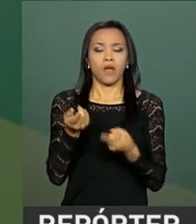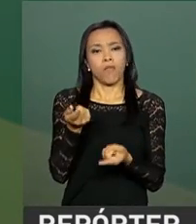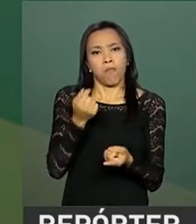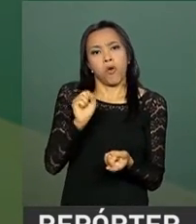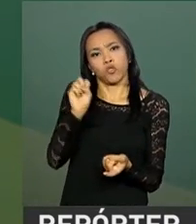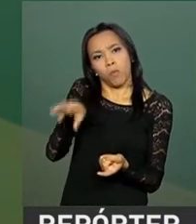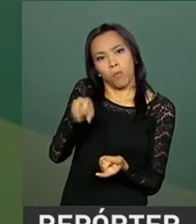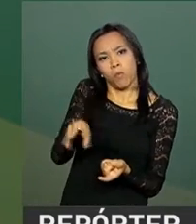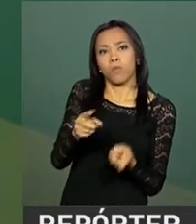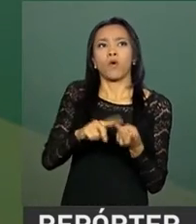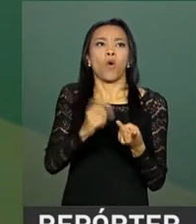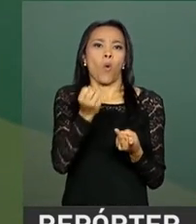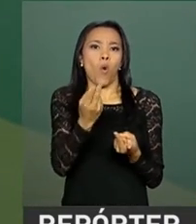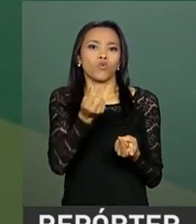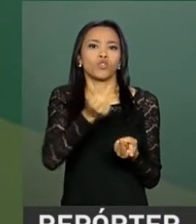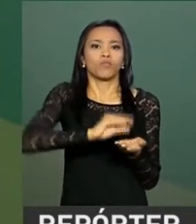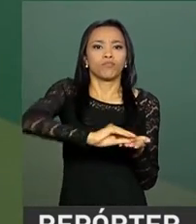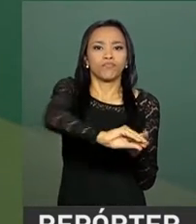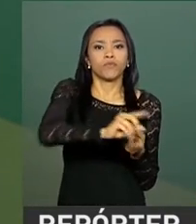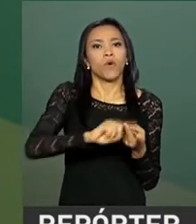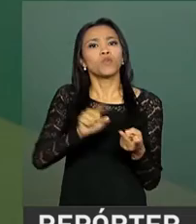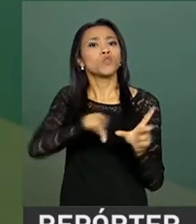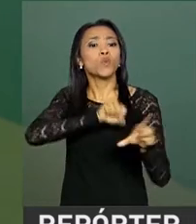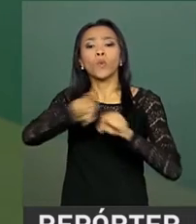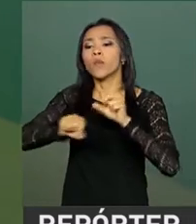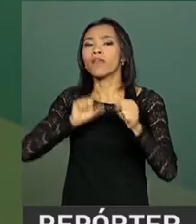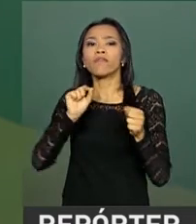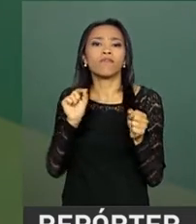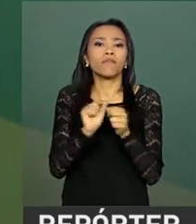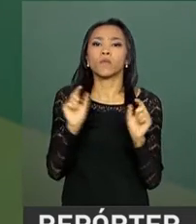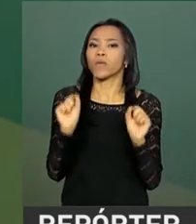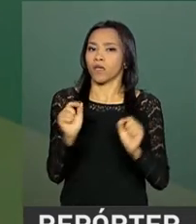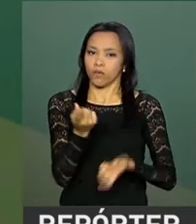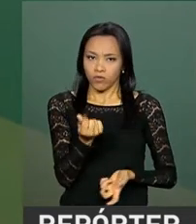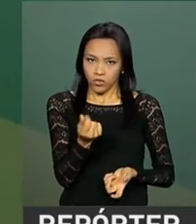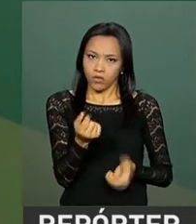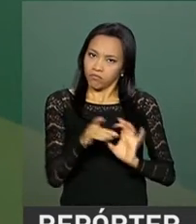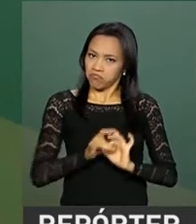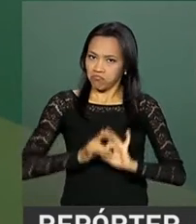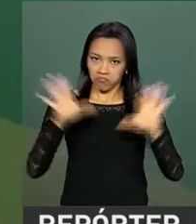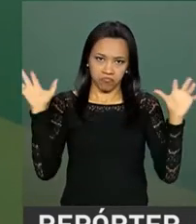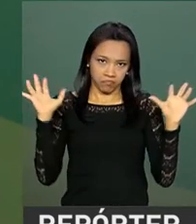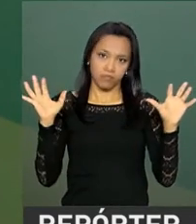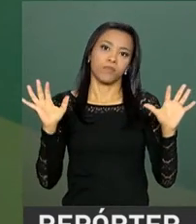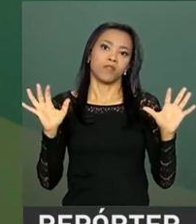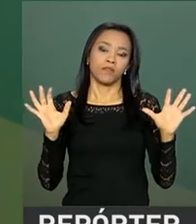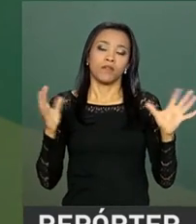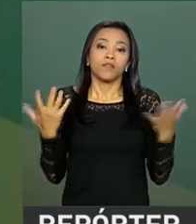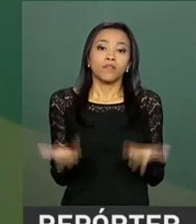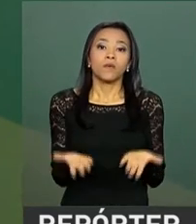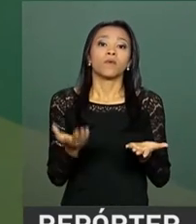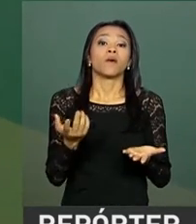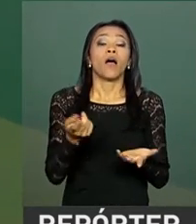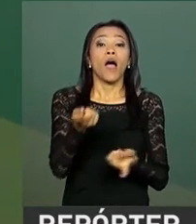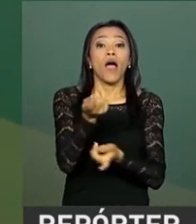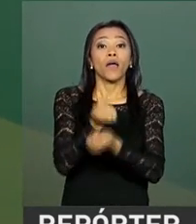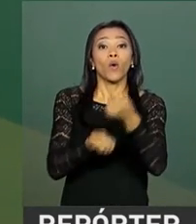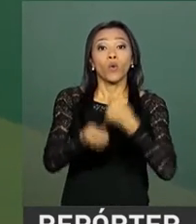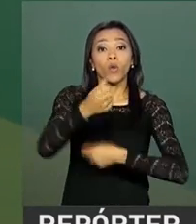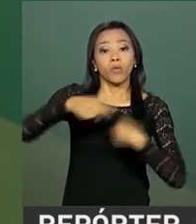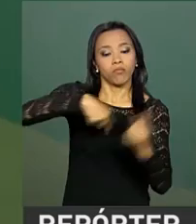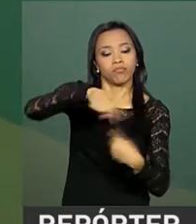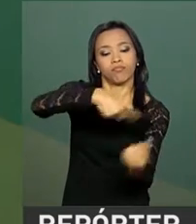investir, escolher o seu investimento. Uma outra forma de beneficiar a economia na medida em que aumenta